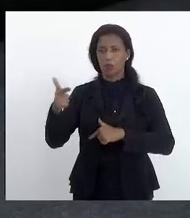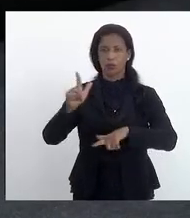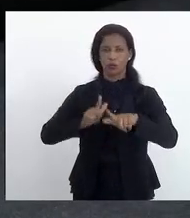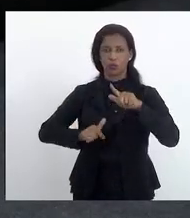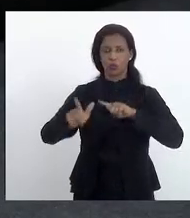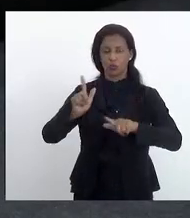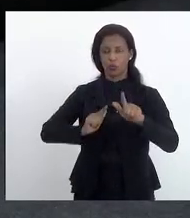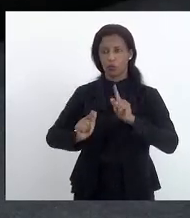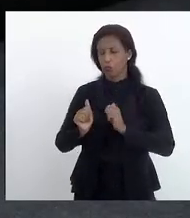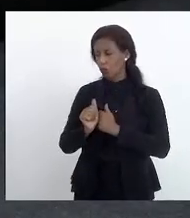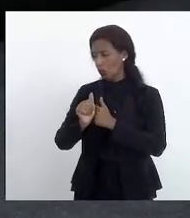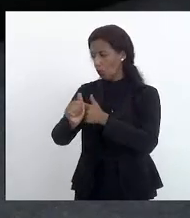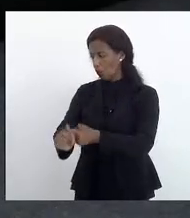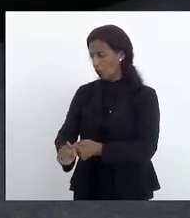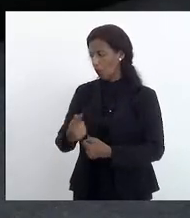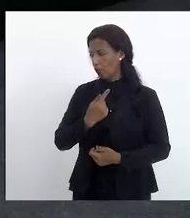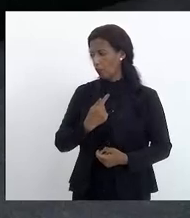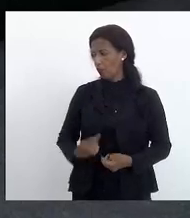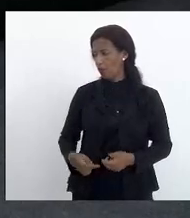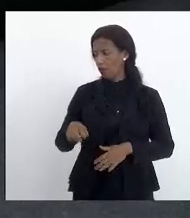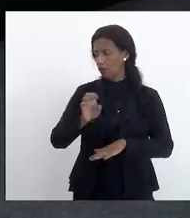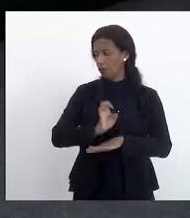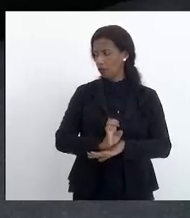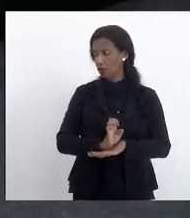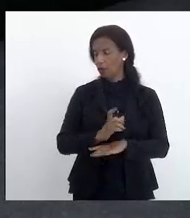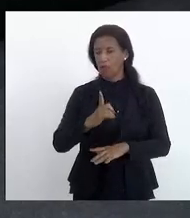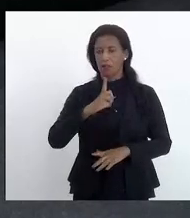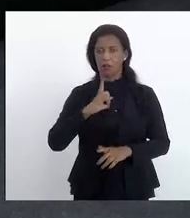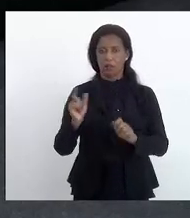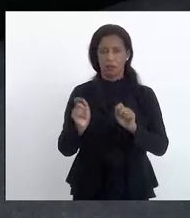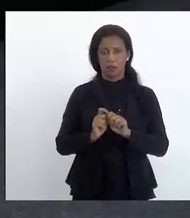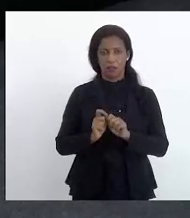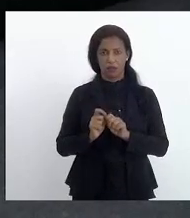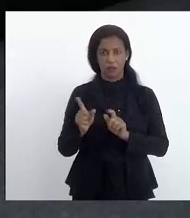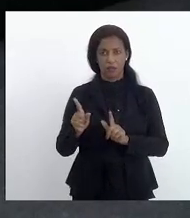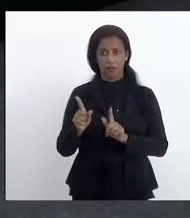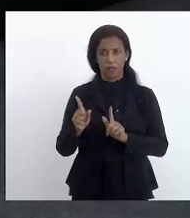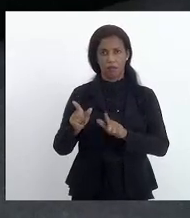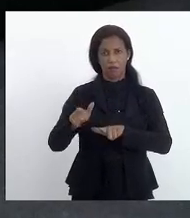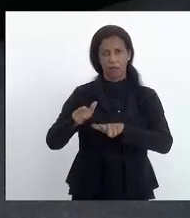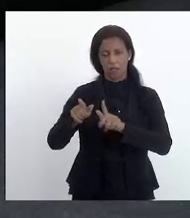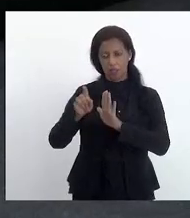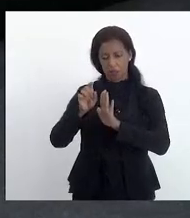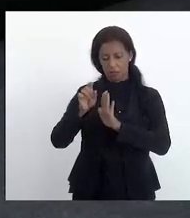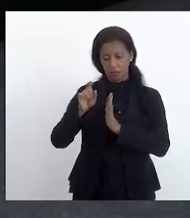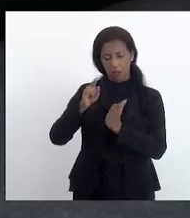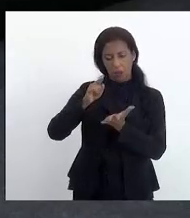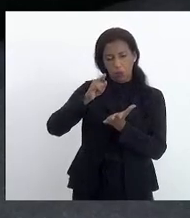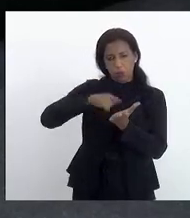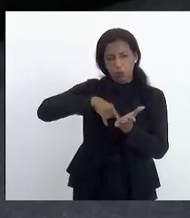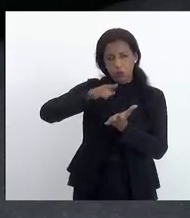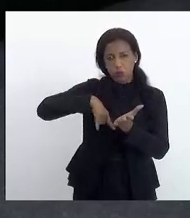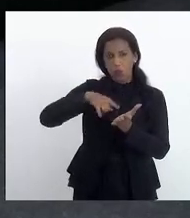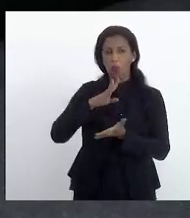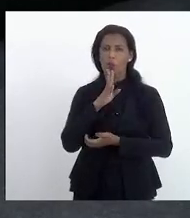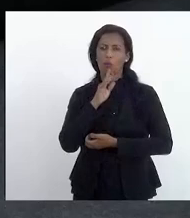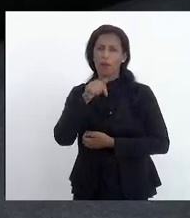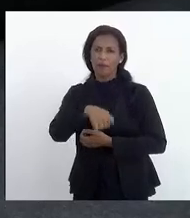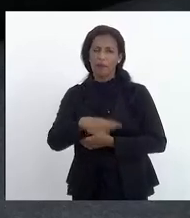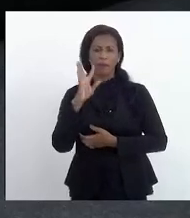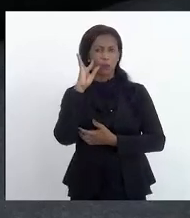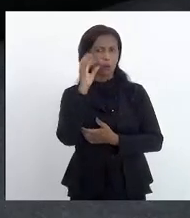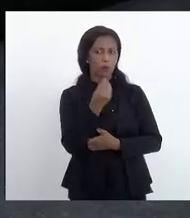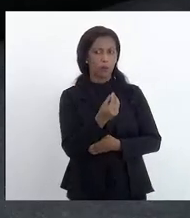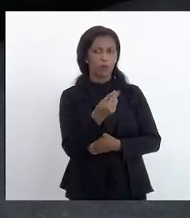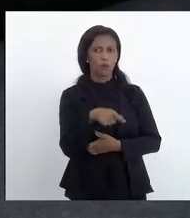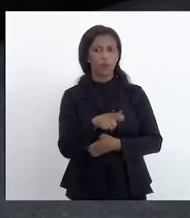que acompanham o governo do Estado, né, que fizeram essa minuta, conhecer aqui uma decisão